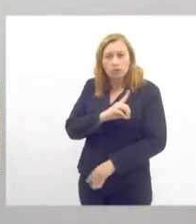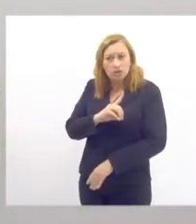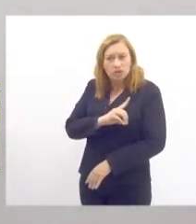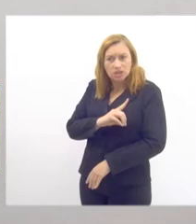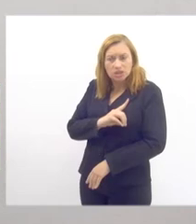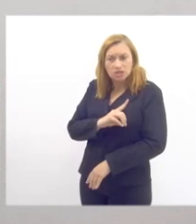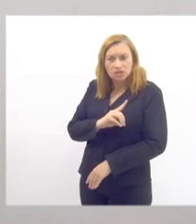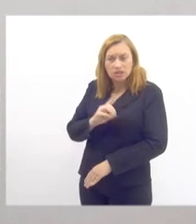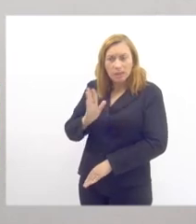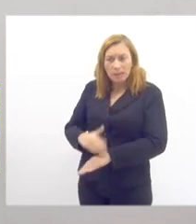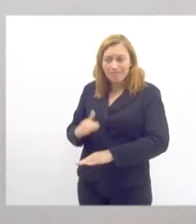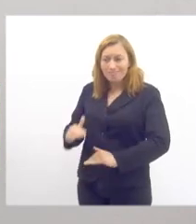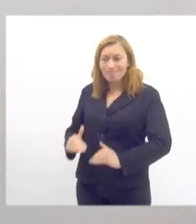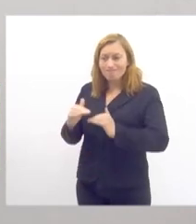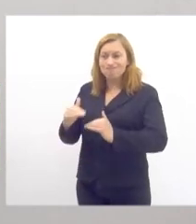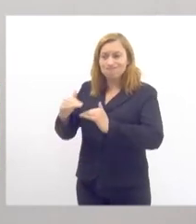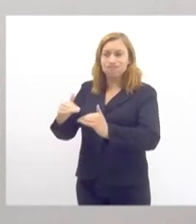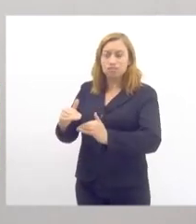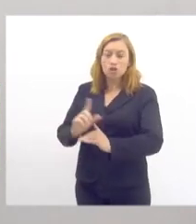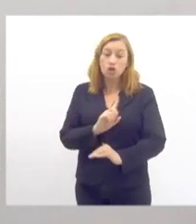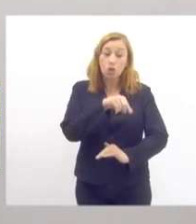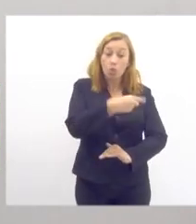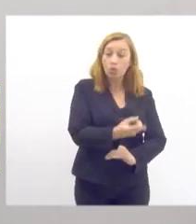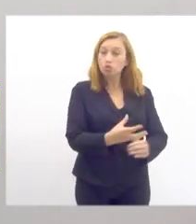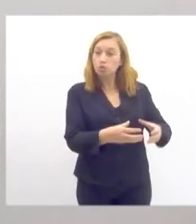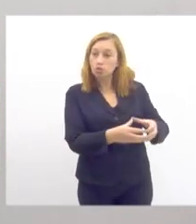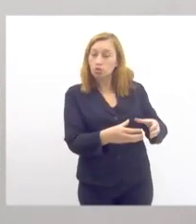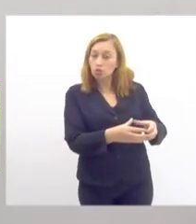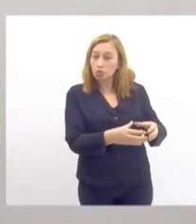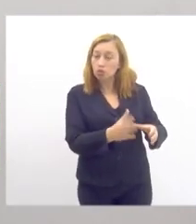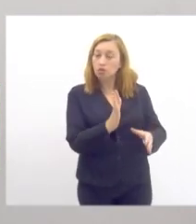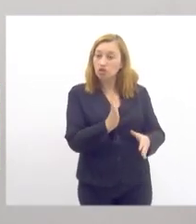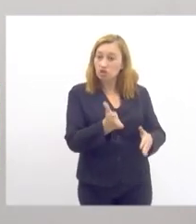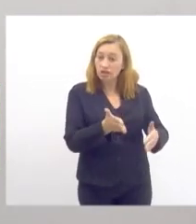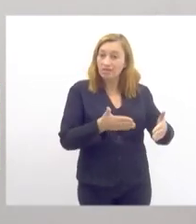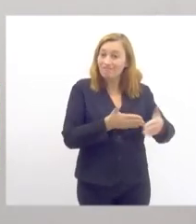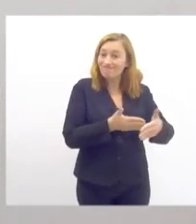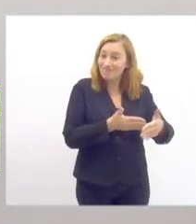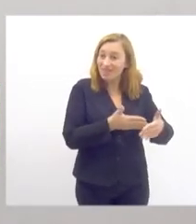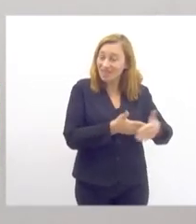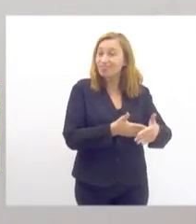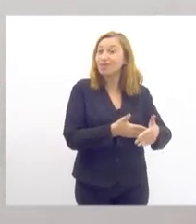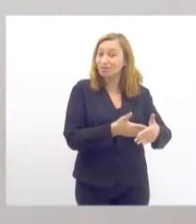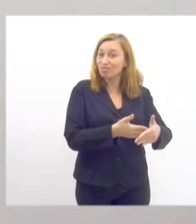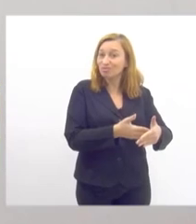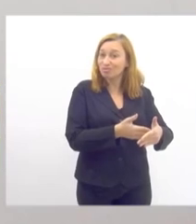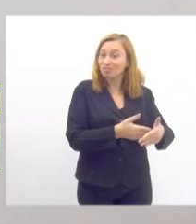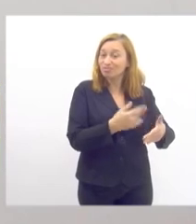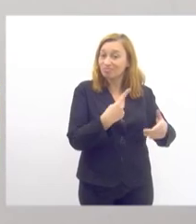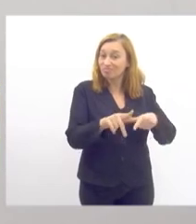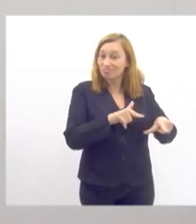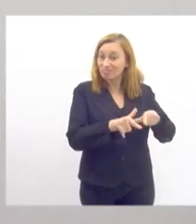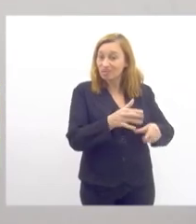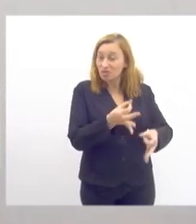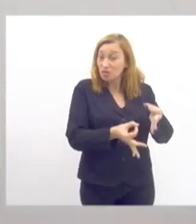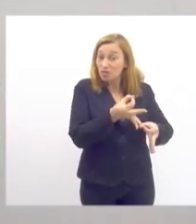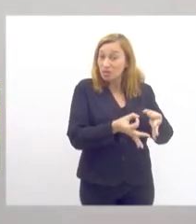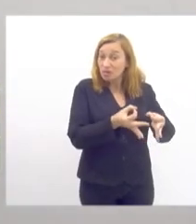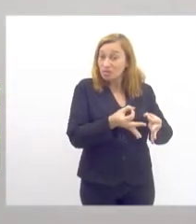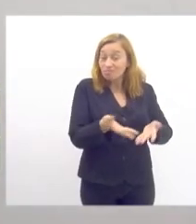que pareça, está mais avançado, que outras categorias já tiveram indeferimento dos seus pleitos num julgamento